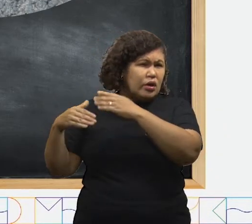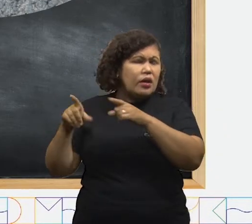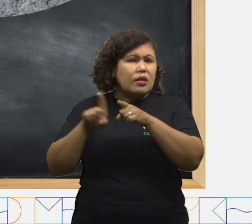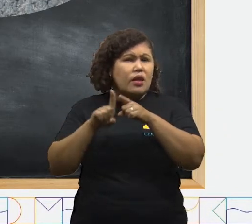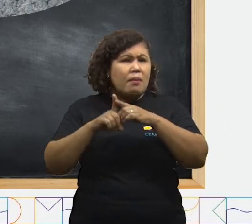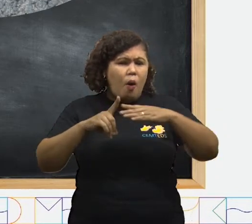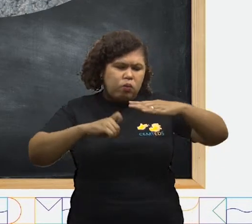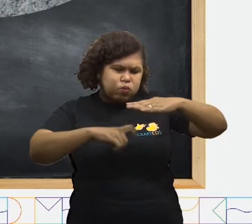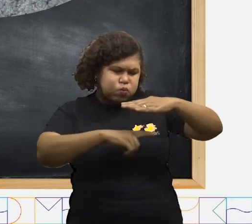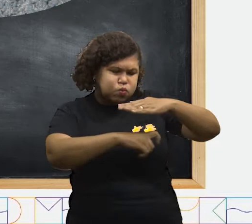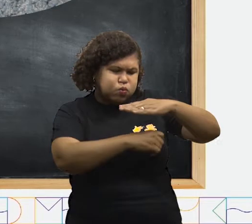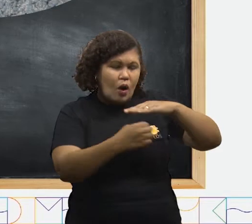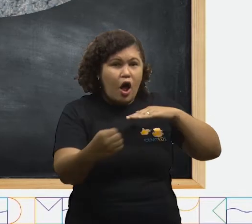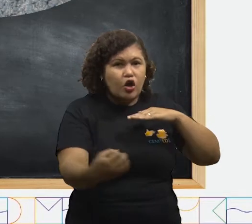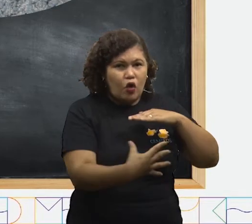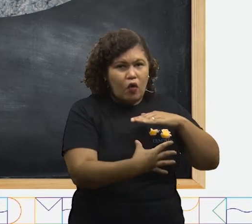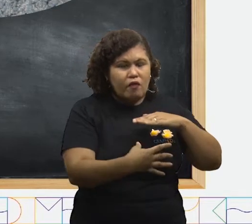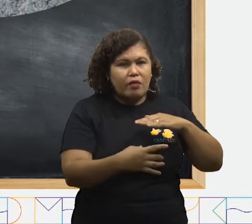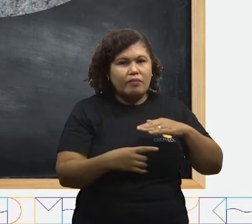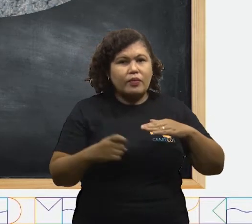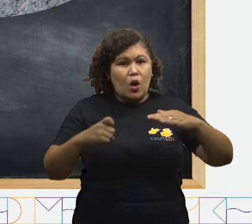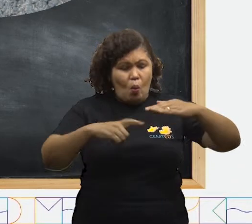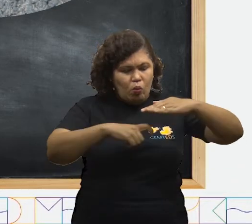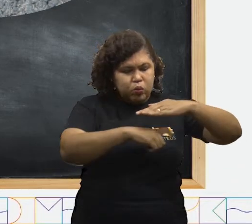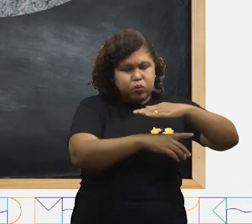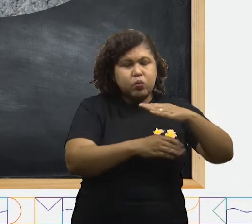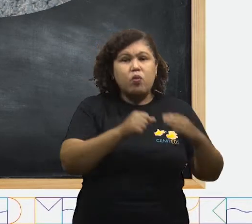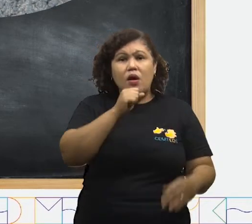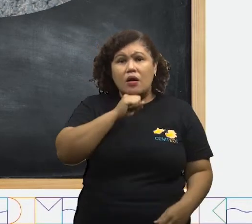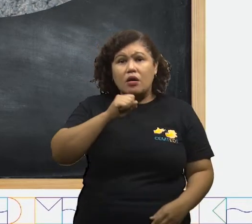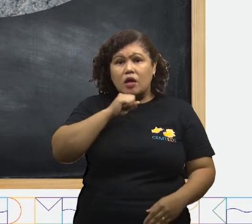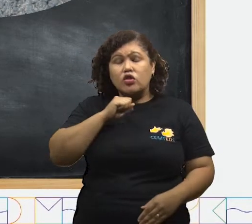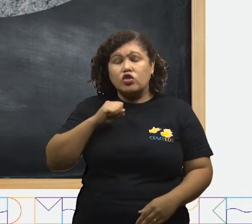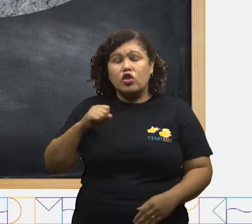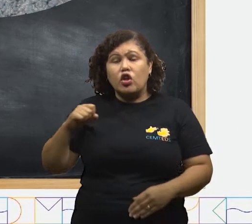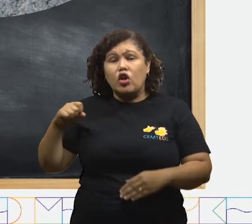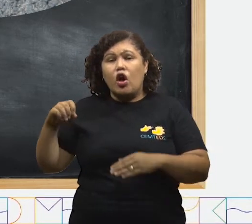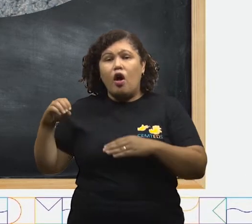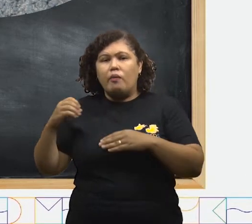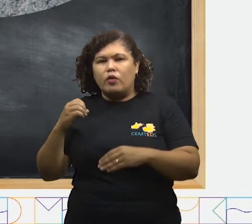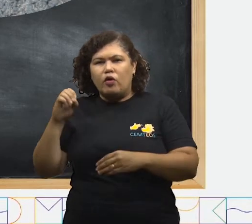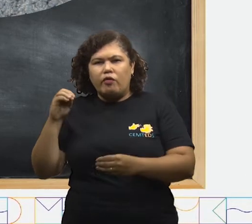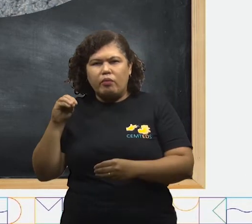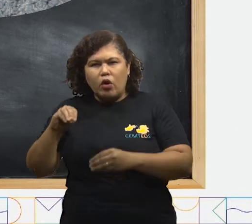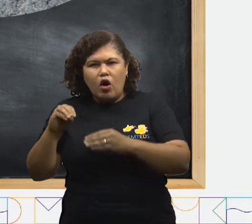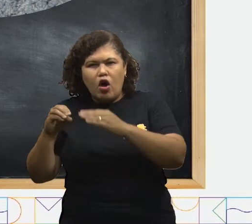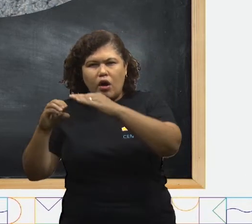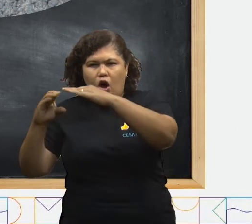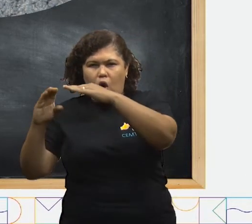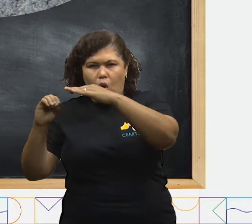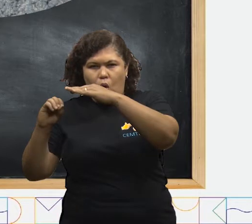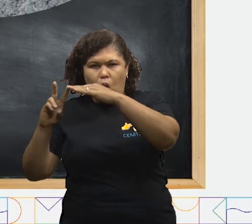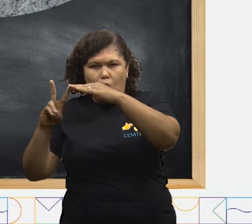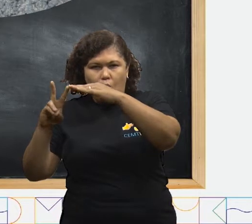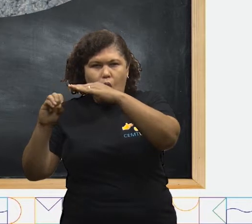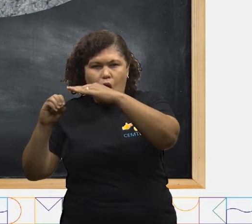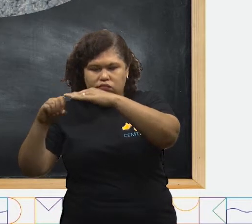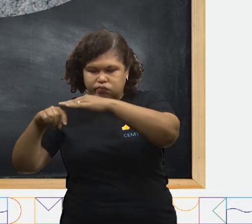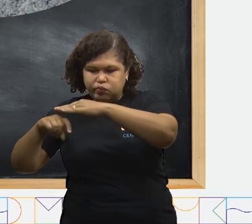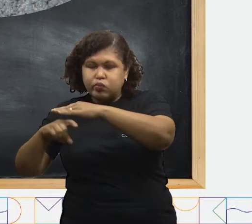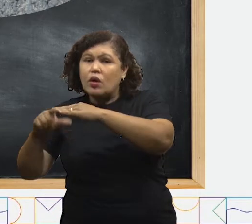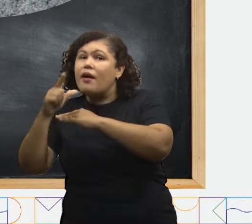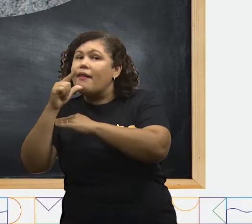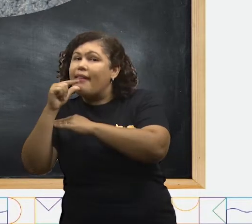históricas, e as modernas. As primitivas põem ovos e as larvas são aquáticas. Algumas